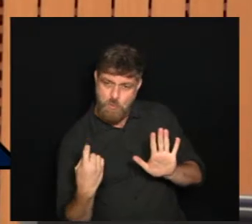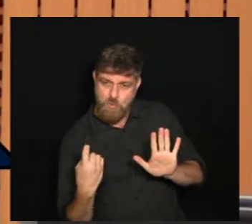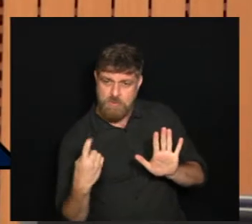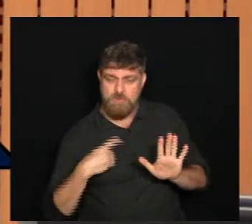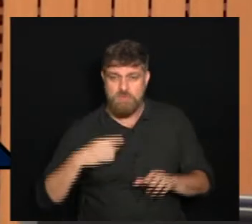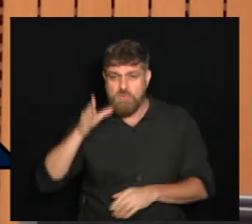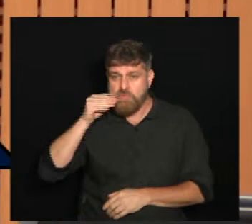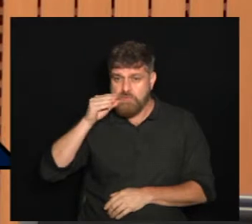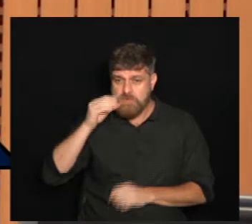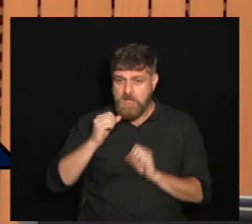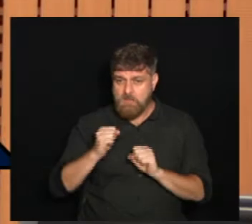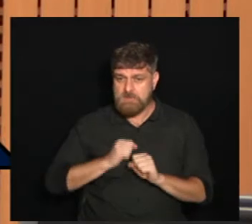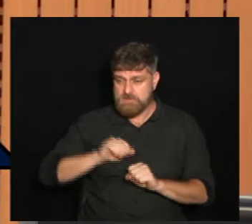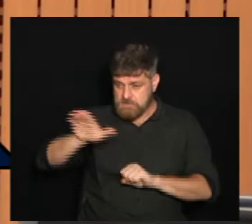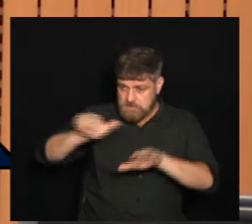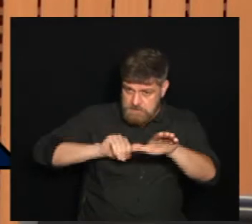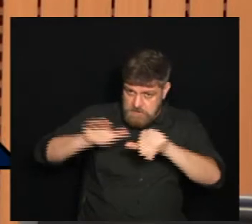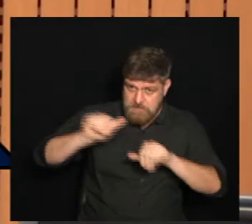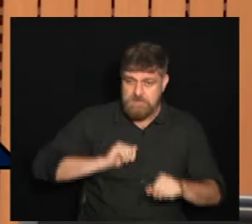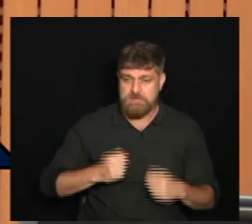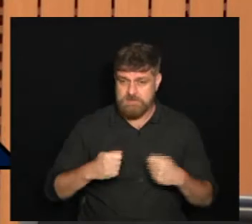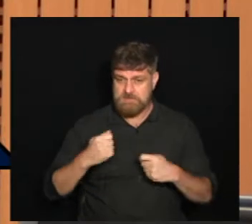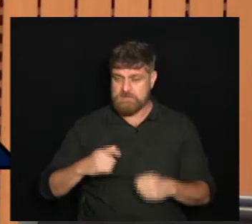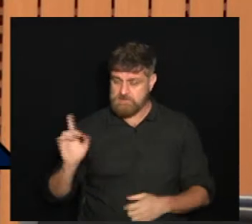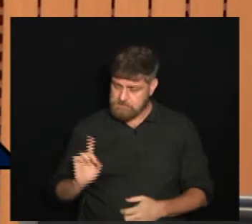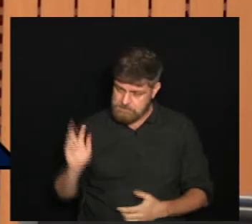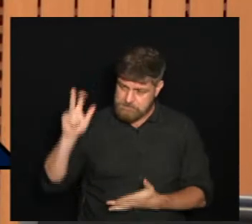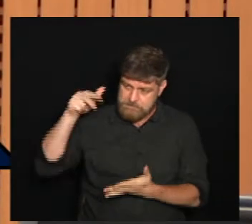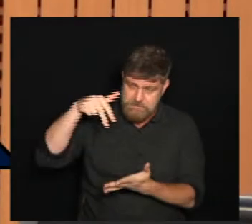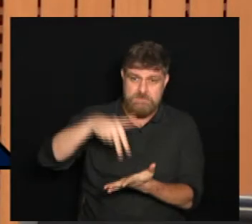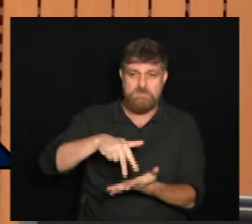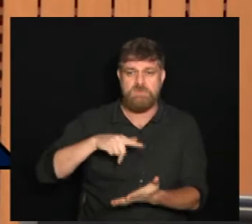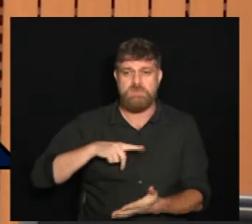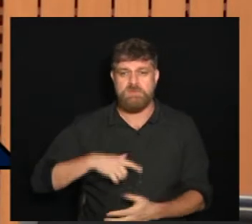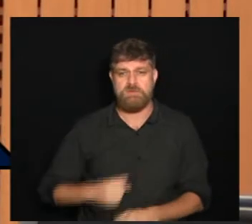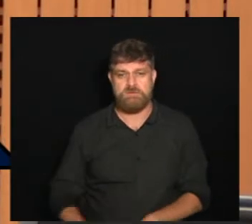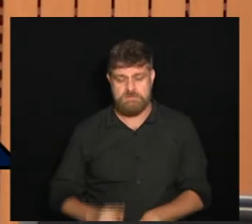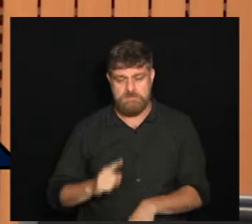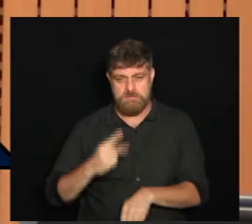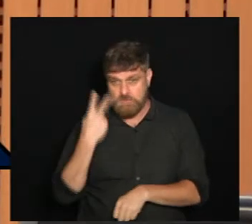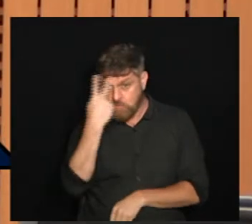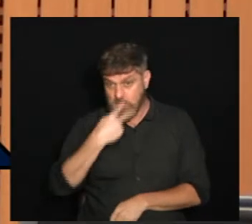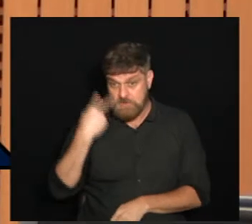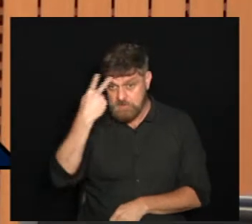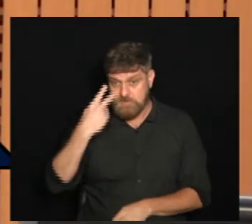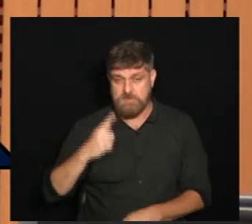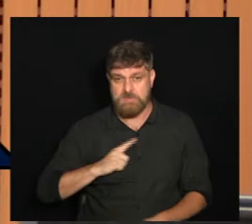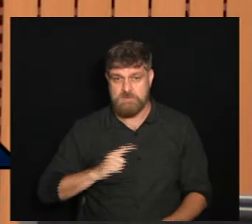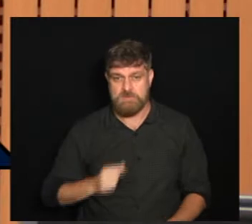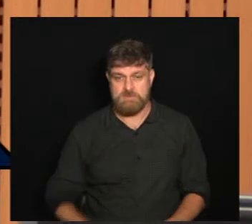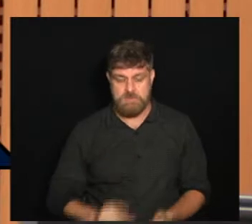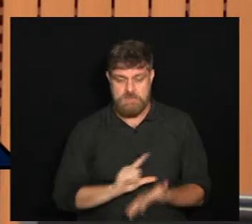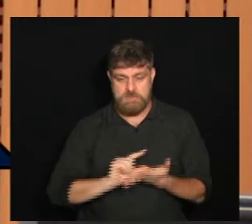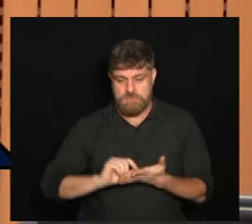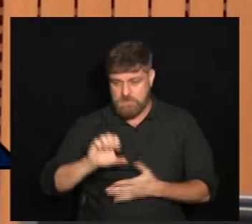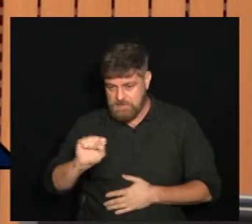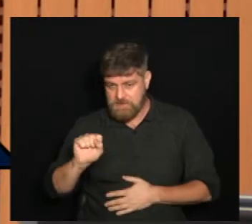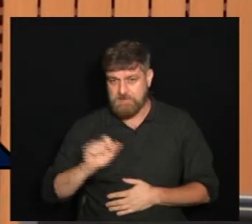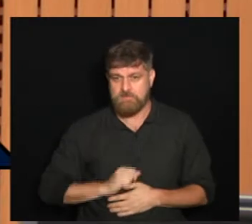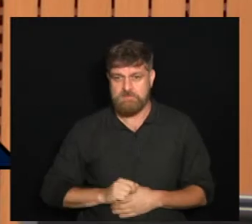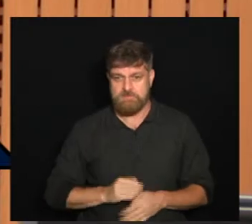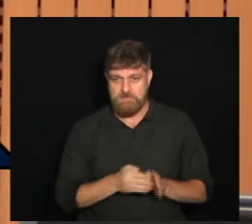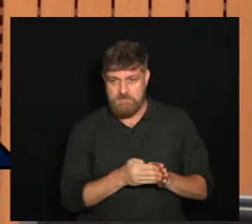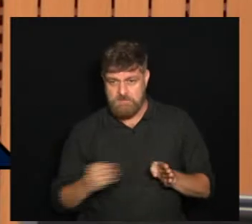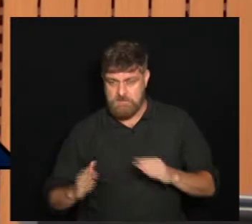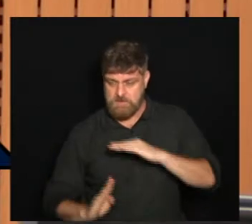servidores poderão ser convocados e deverão atender às eventuais chamados em no máximo 2 horas. Artigo 8º. Encerrada a suspensão